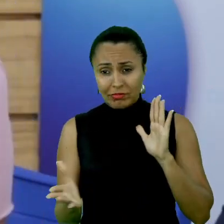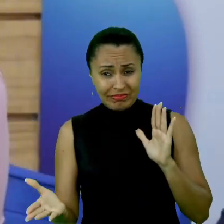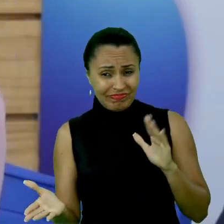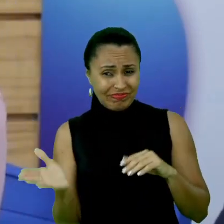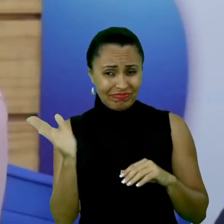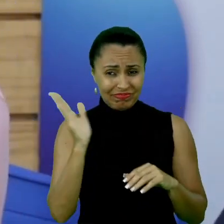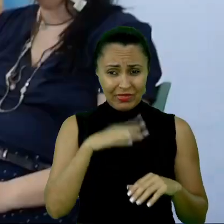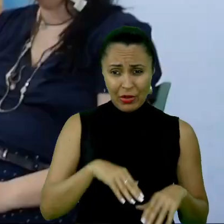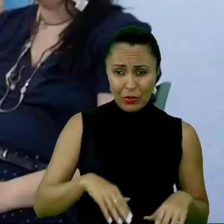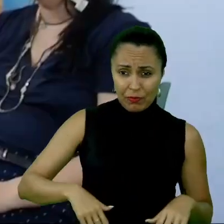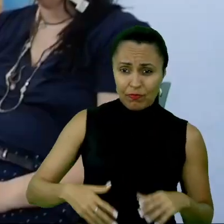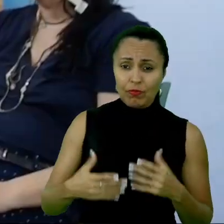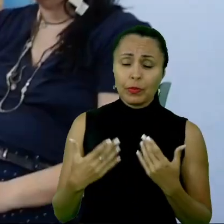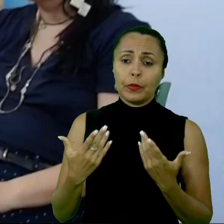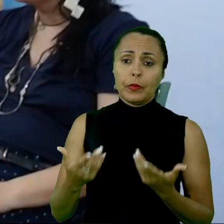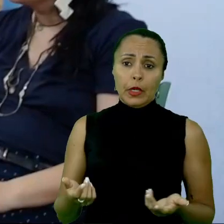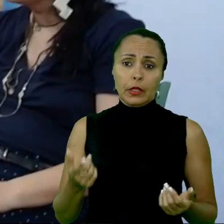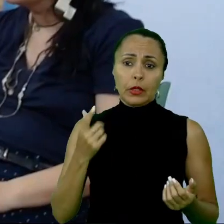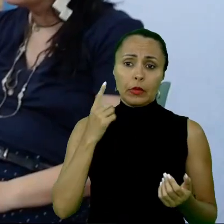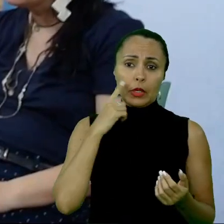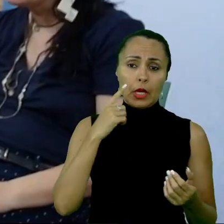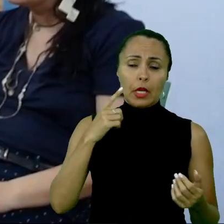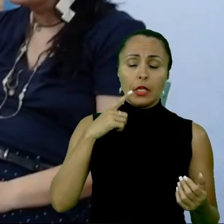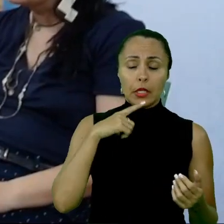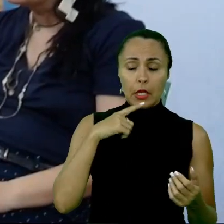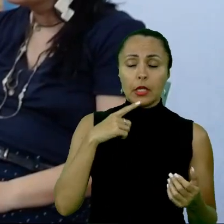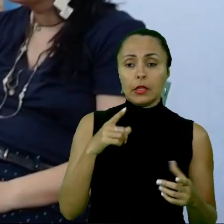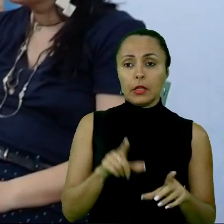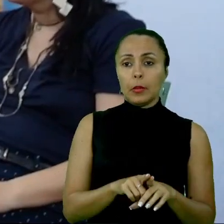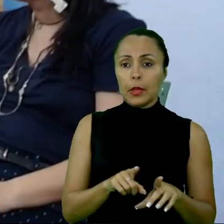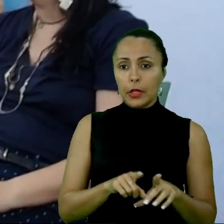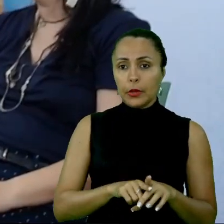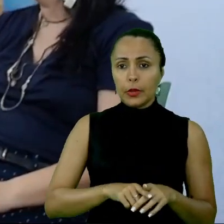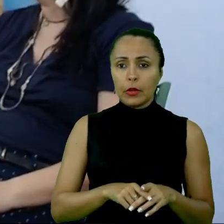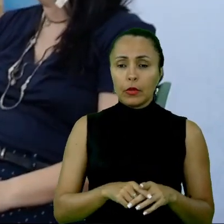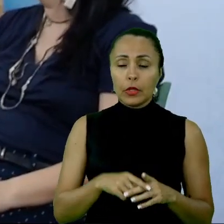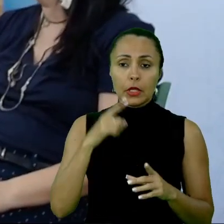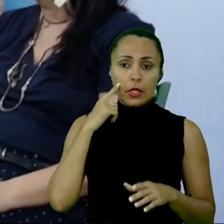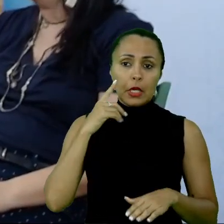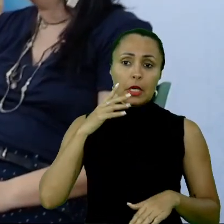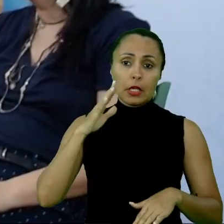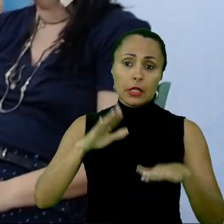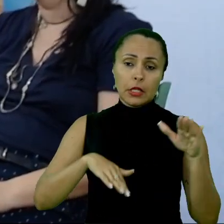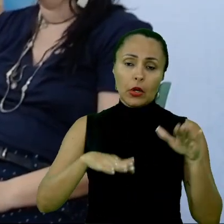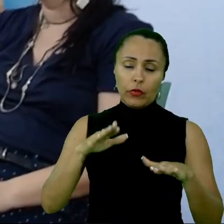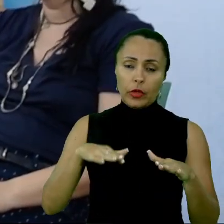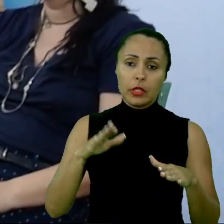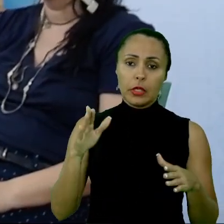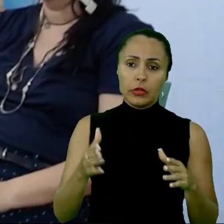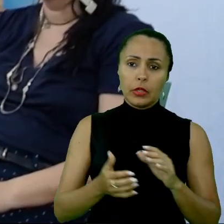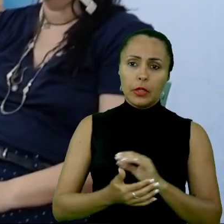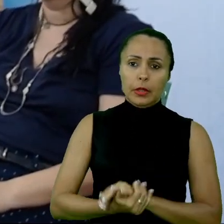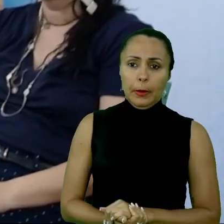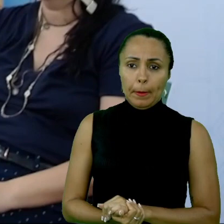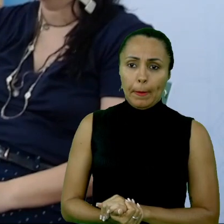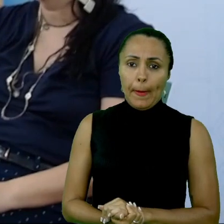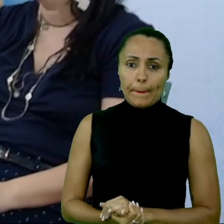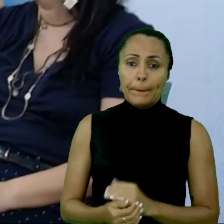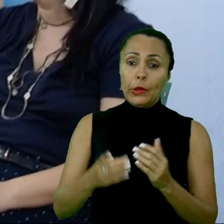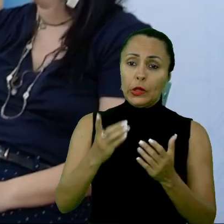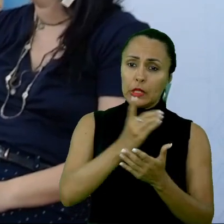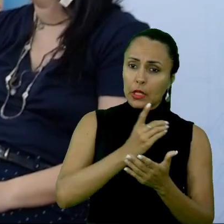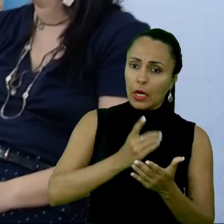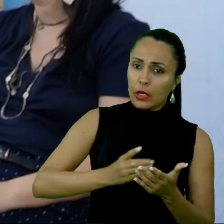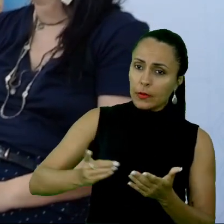tem, eu acho que uma coisa que talvez seja tão delicada quanto, não é? O design,